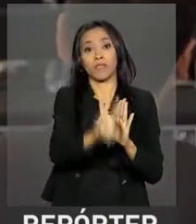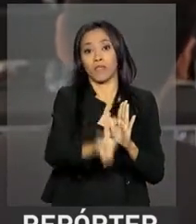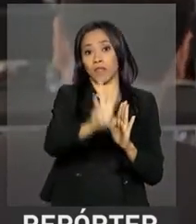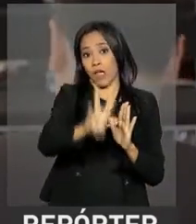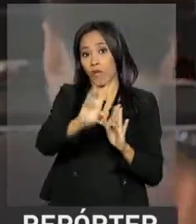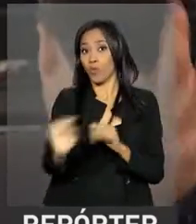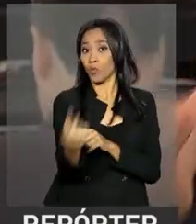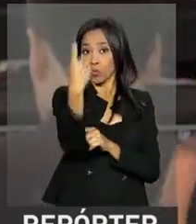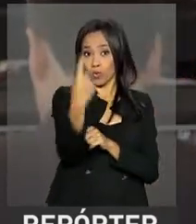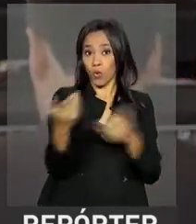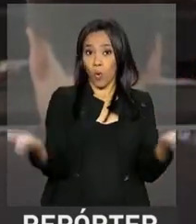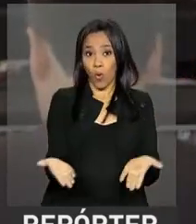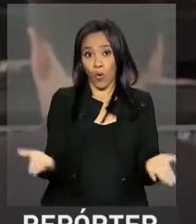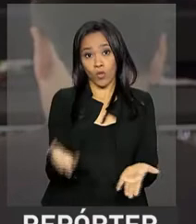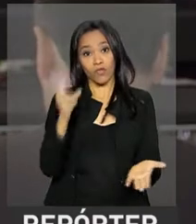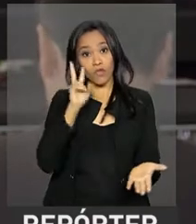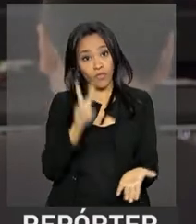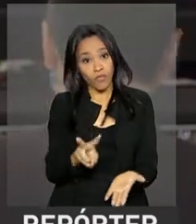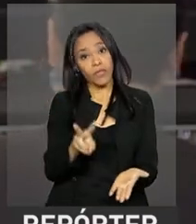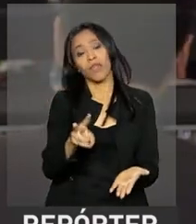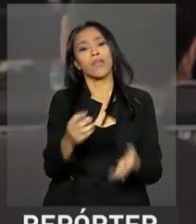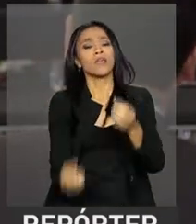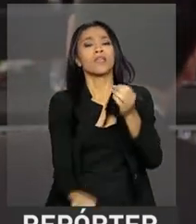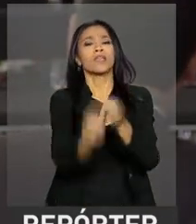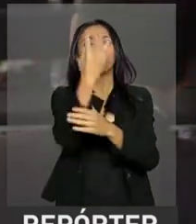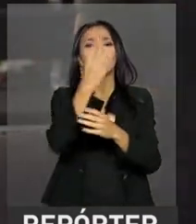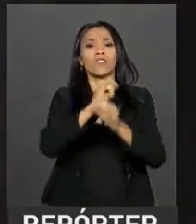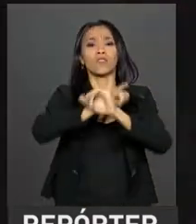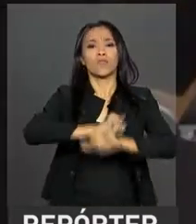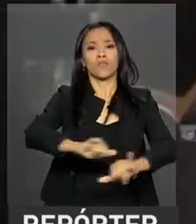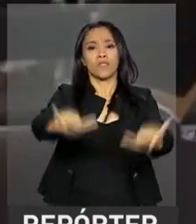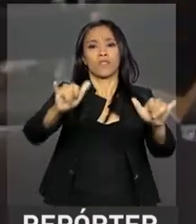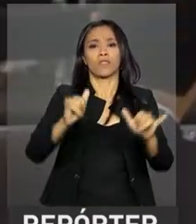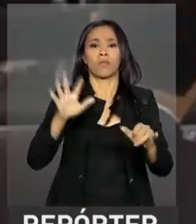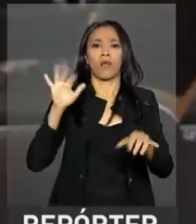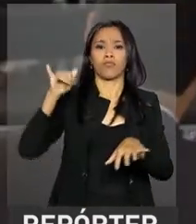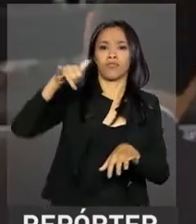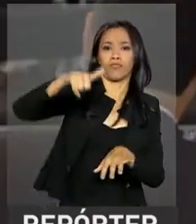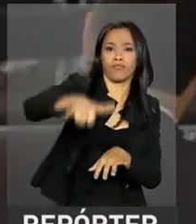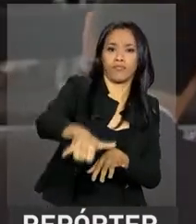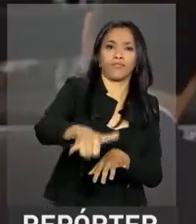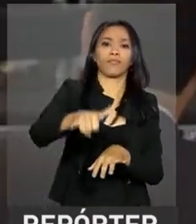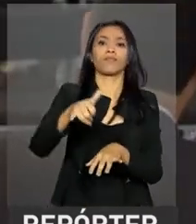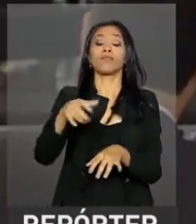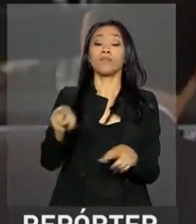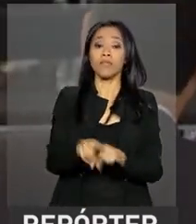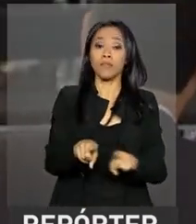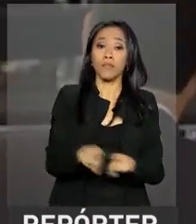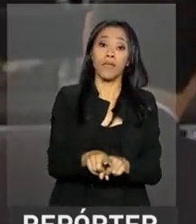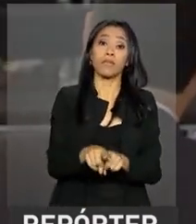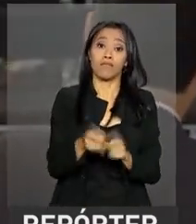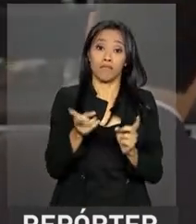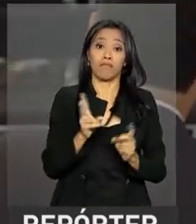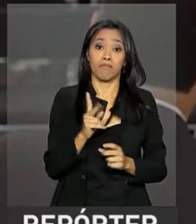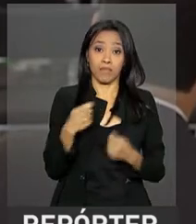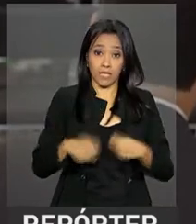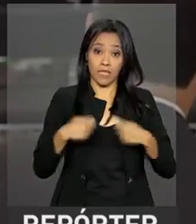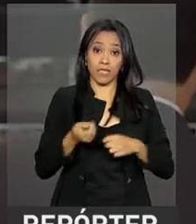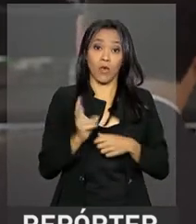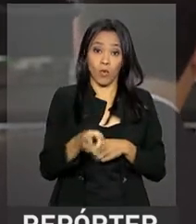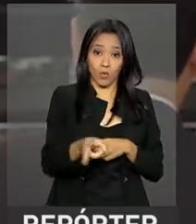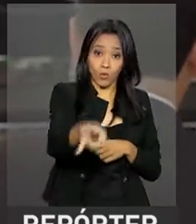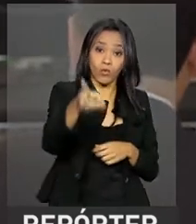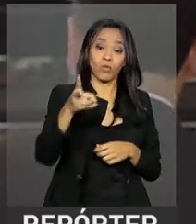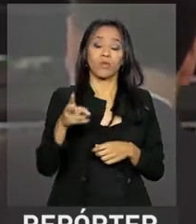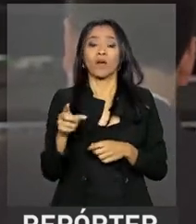o lançamento do processo de exportações para a fase de modal aéreo. Agora é preciso continuar com essa